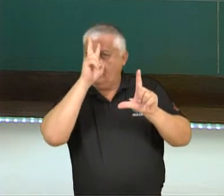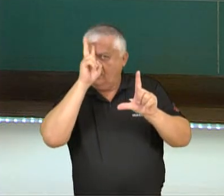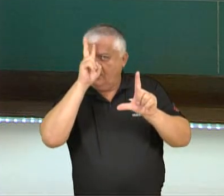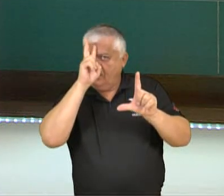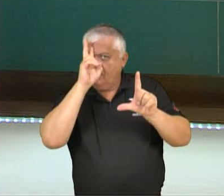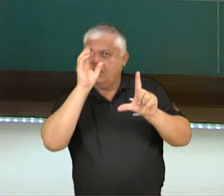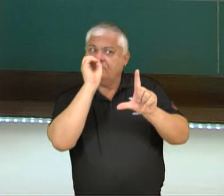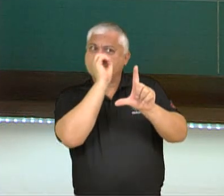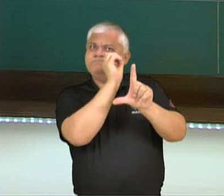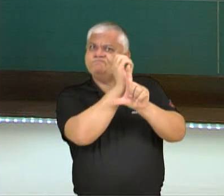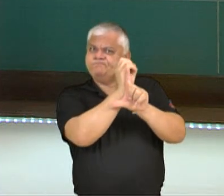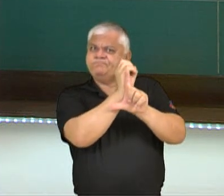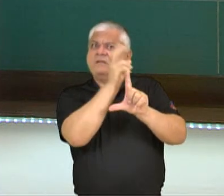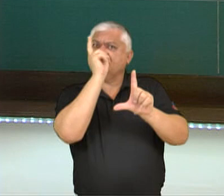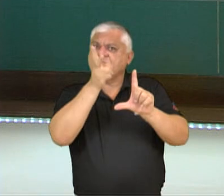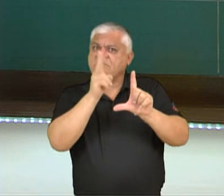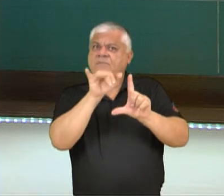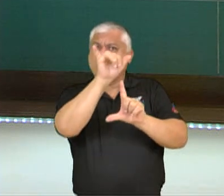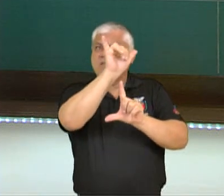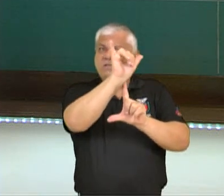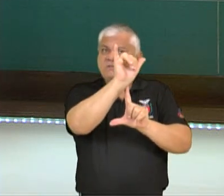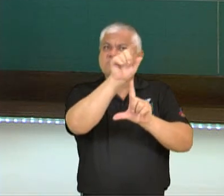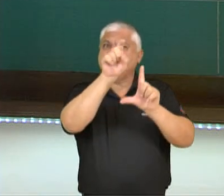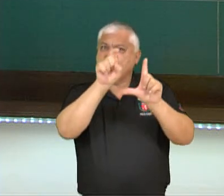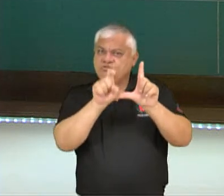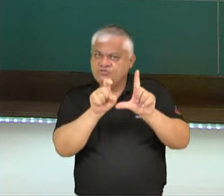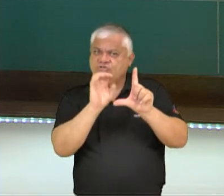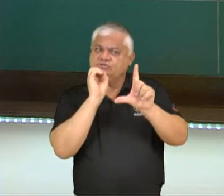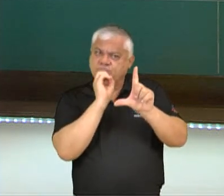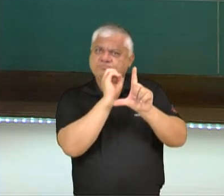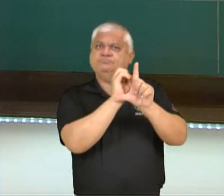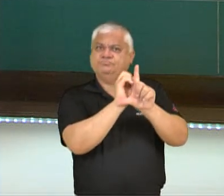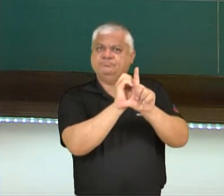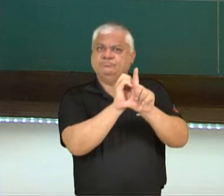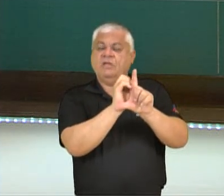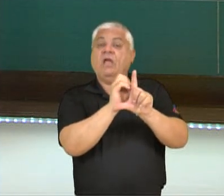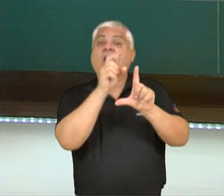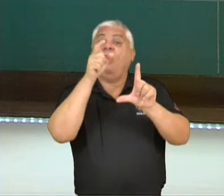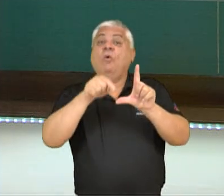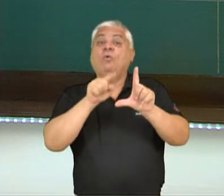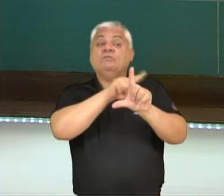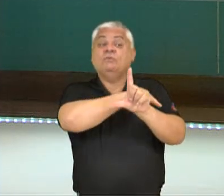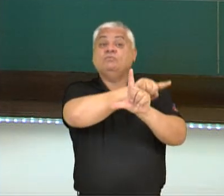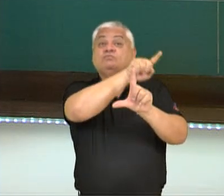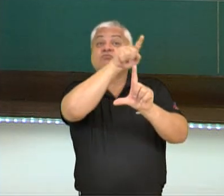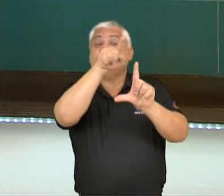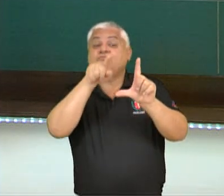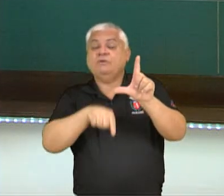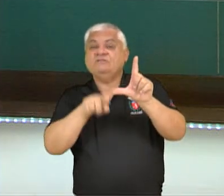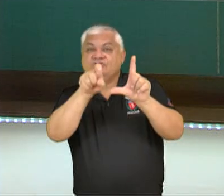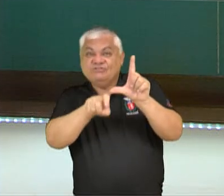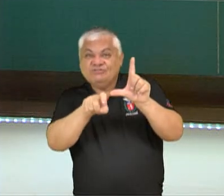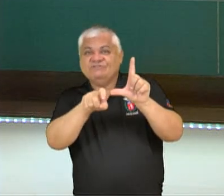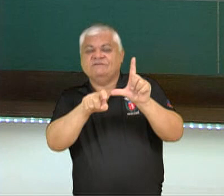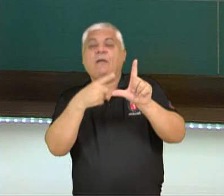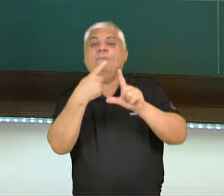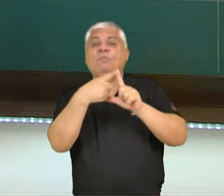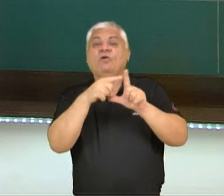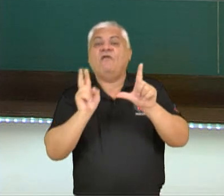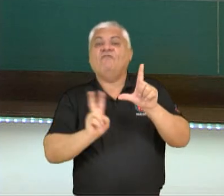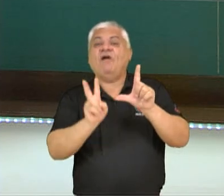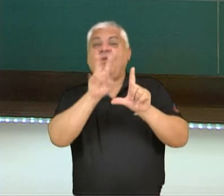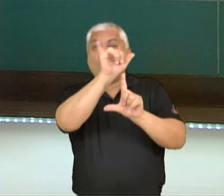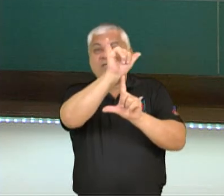as raízes da função, estão exatamente onde a parábola corta o eixo x, justamente porque o valor do